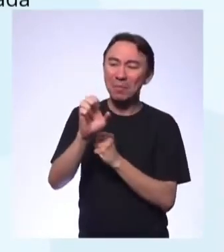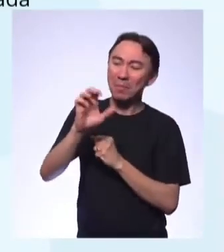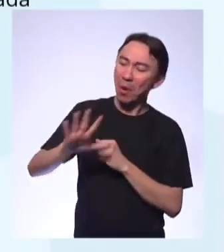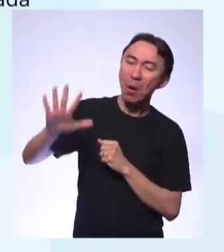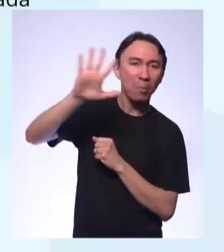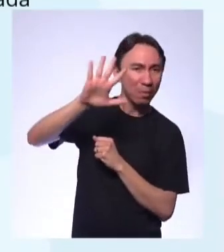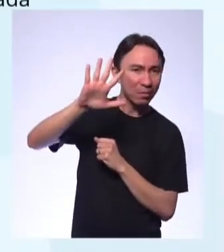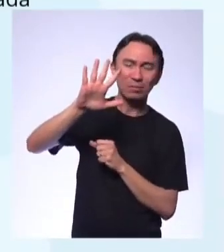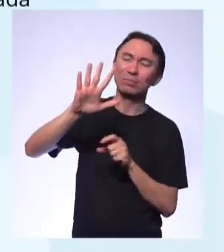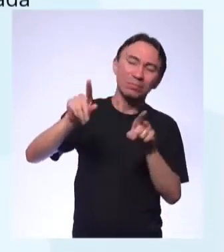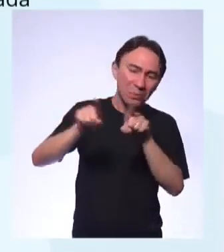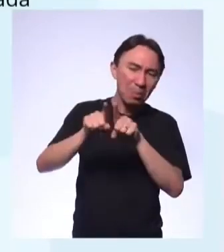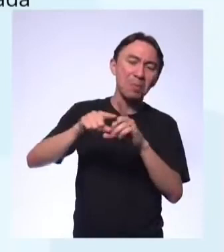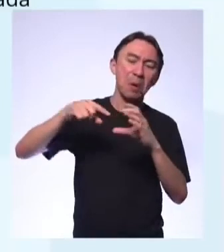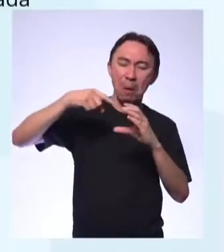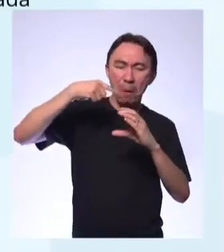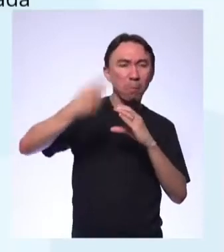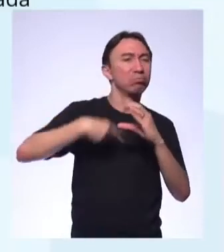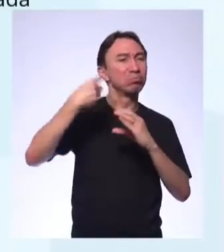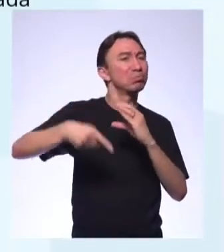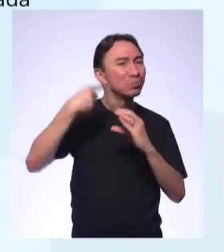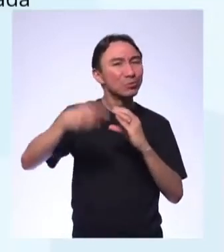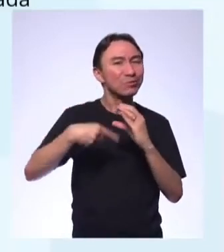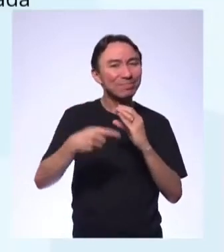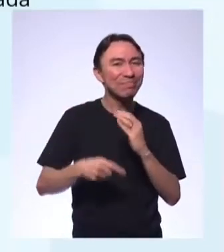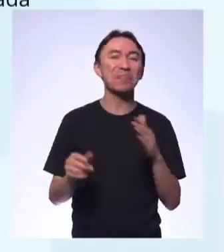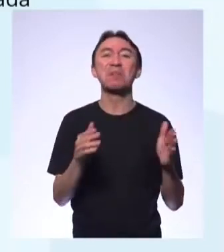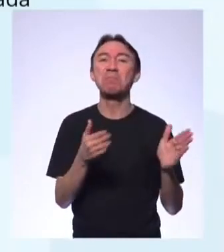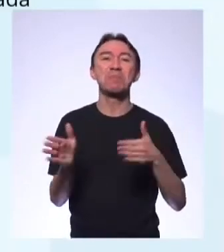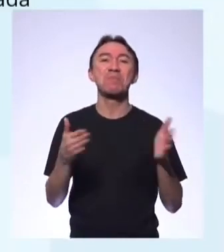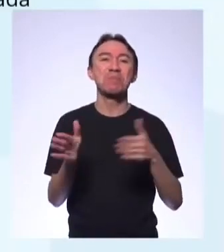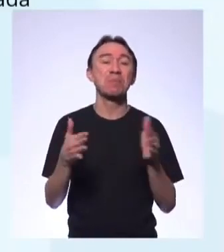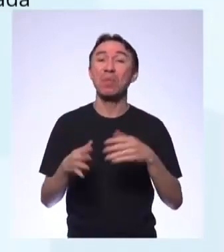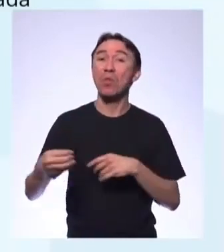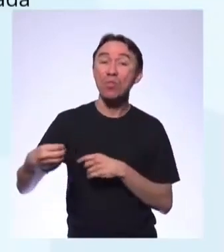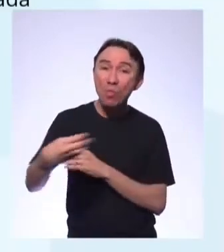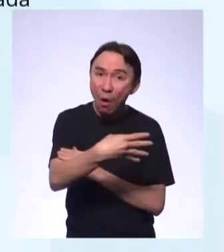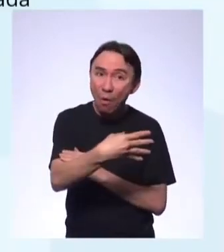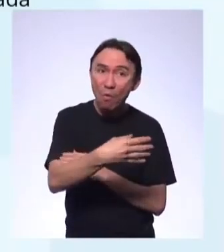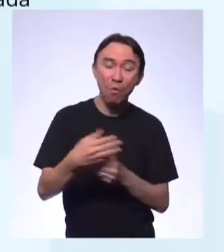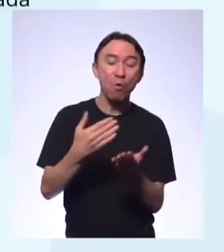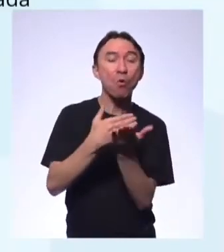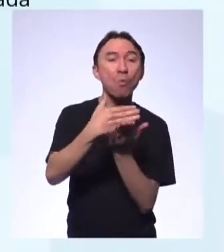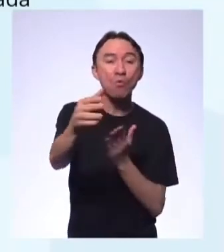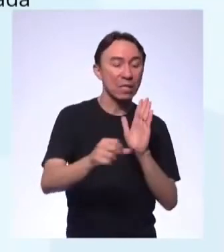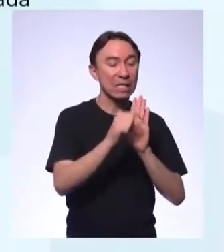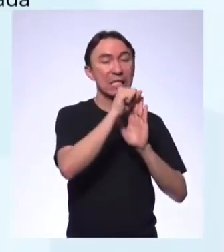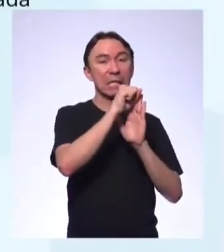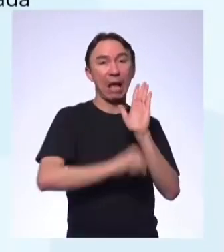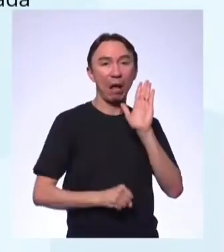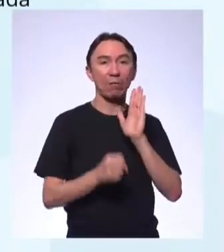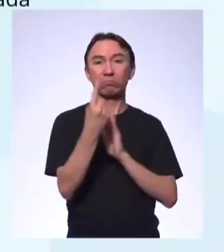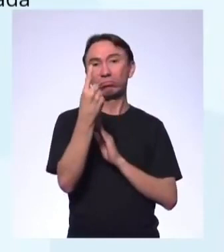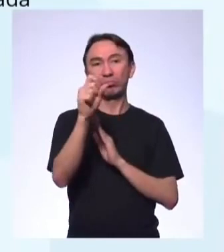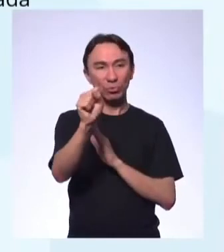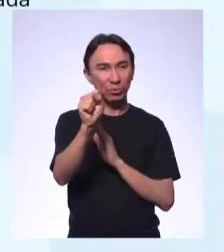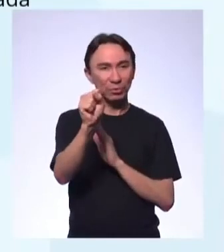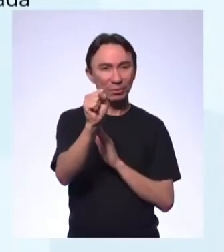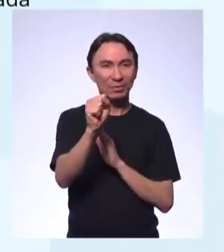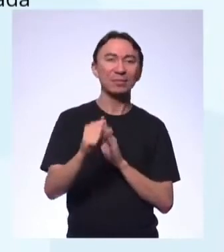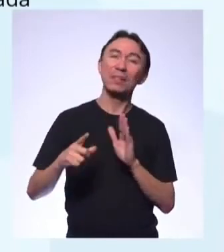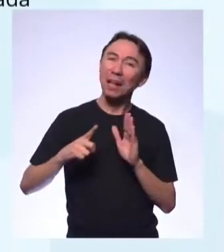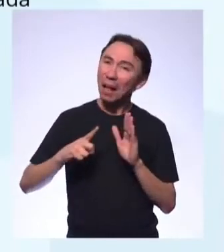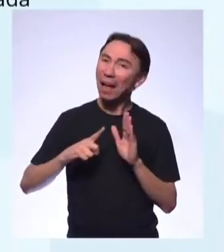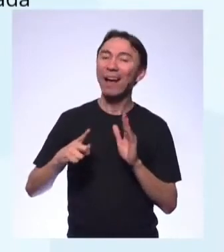mundo. Este novo modo de produção iniciou-se na Inglaterra no século XVIII e foi impulsionado pela